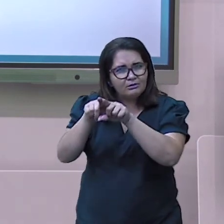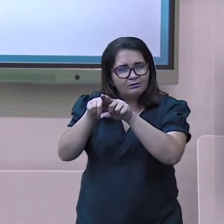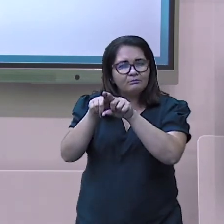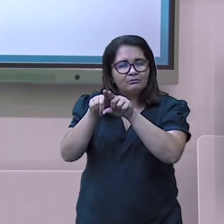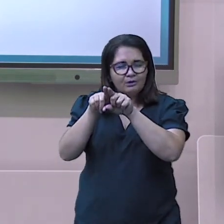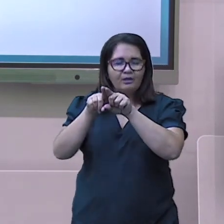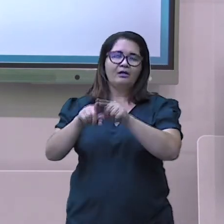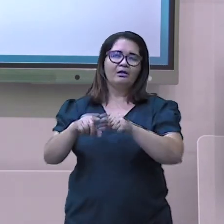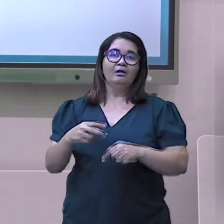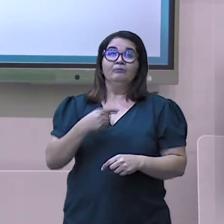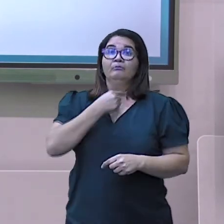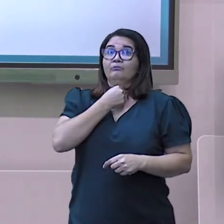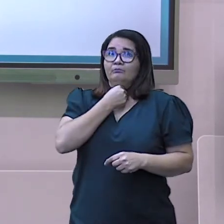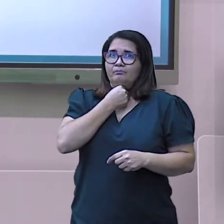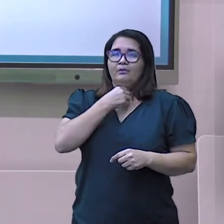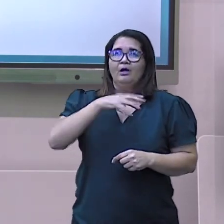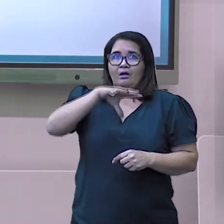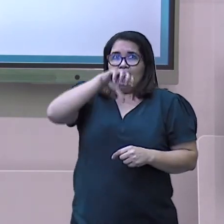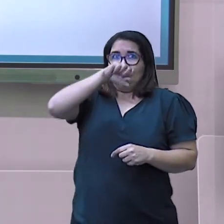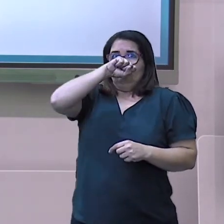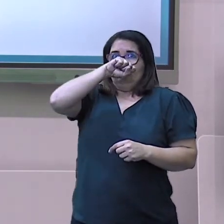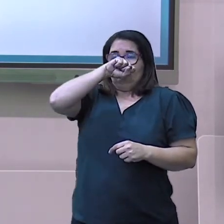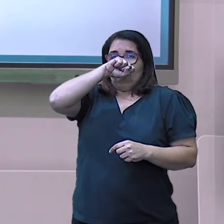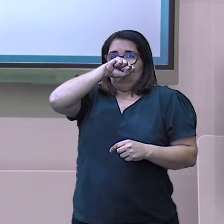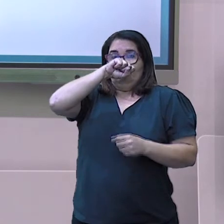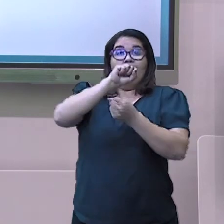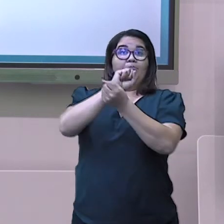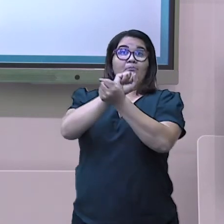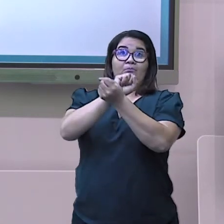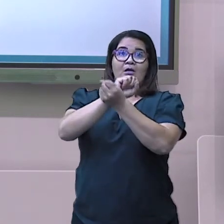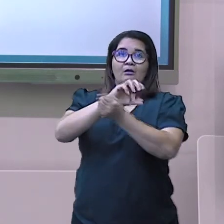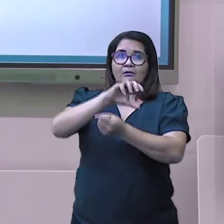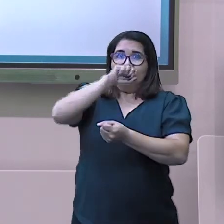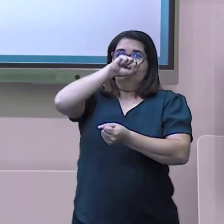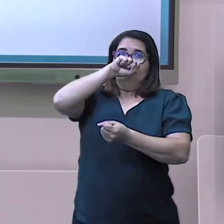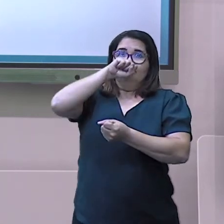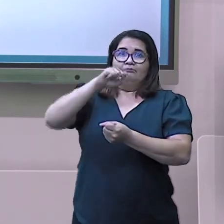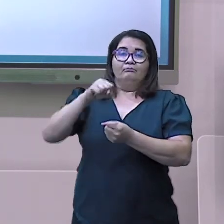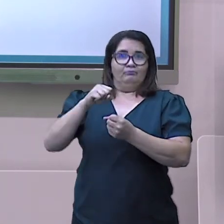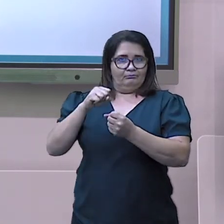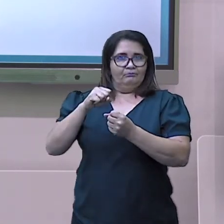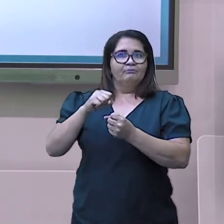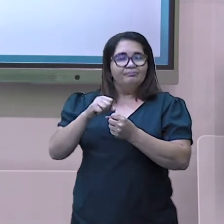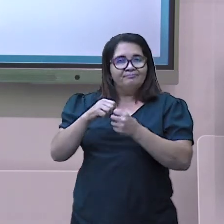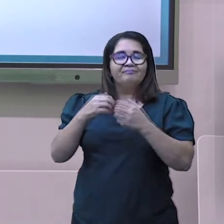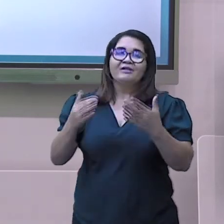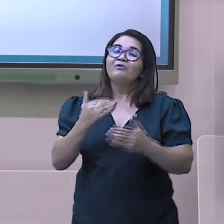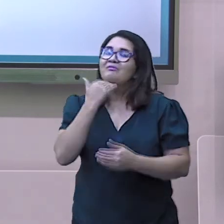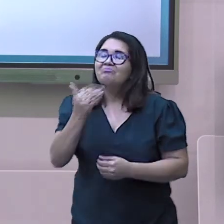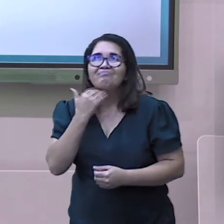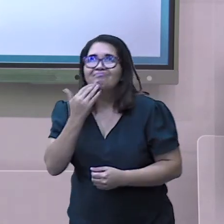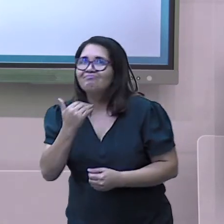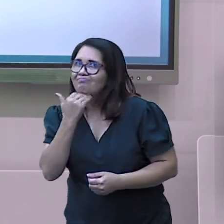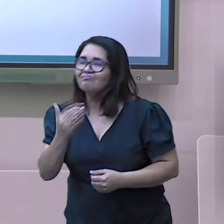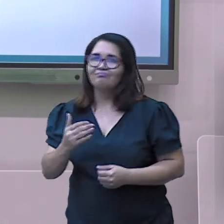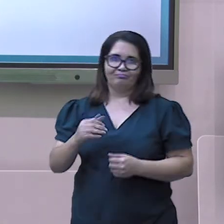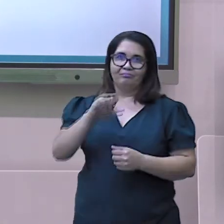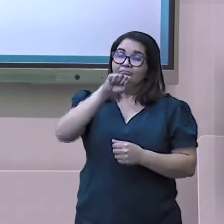ocorrer continuamente, pode ser aí casos gastrointestinais do estômago,